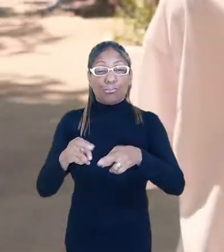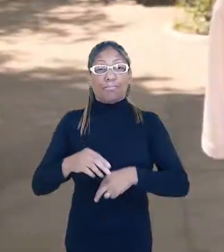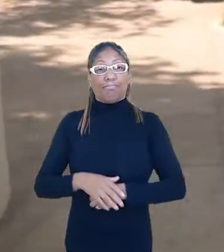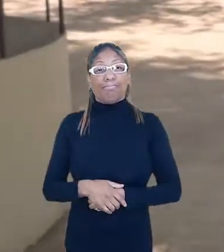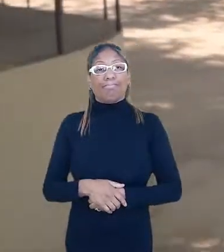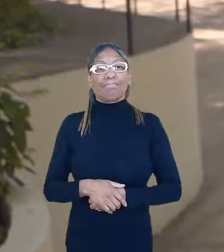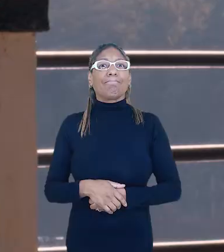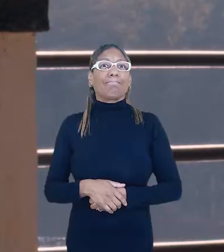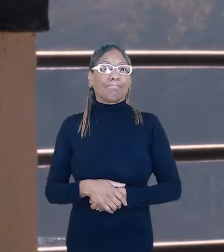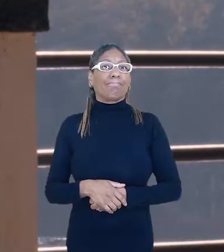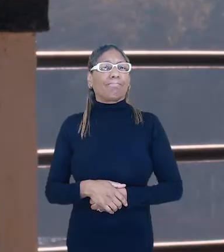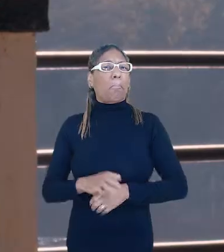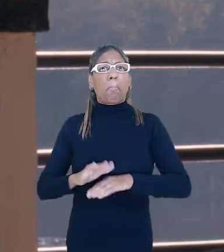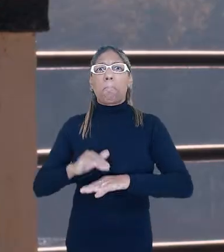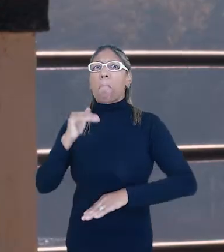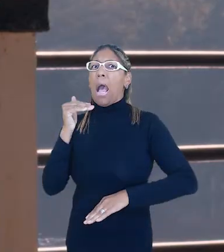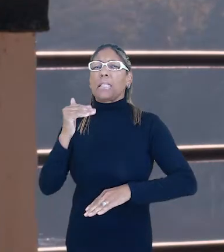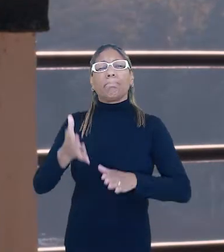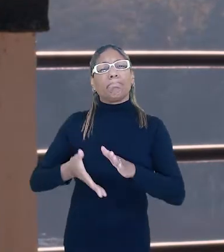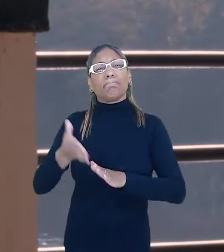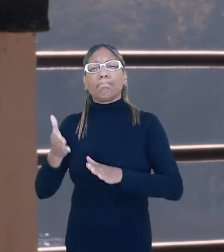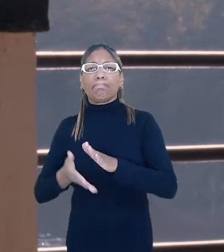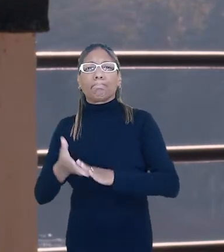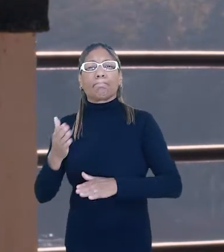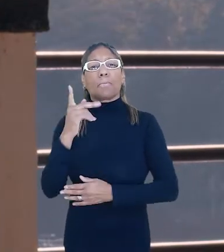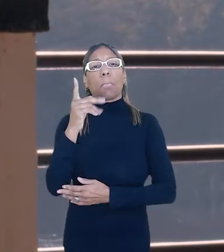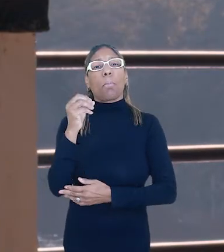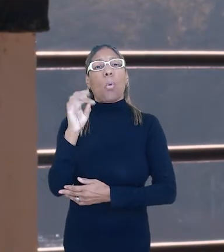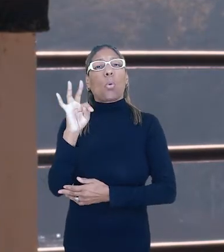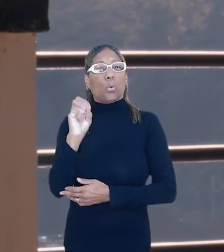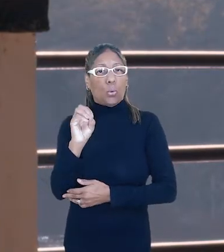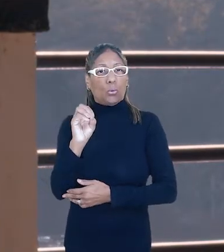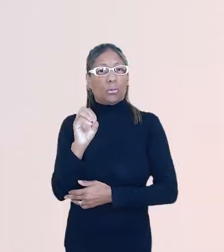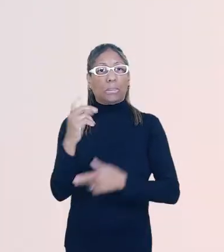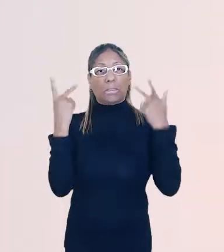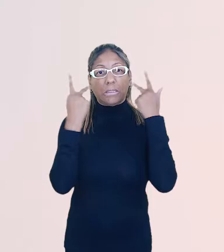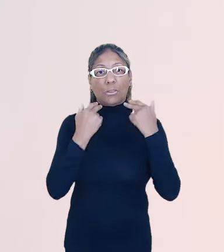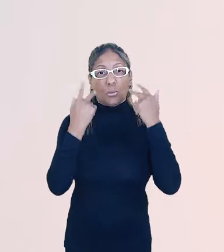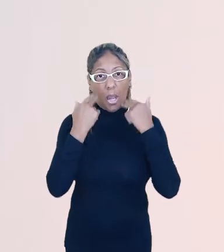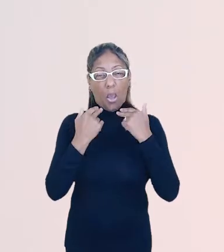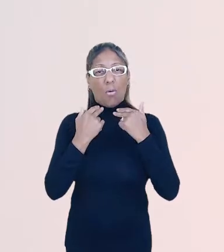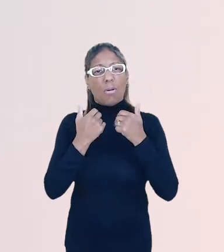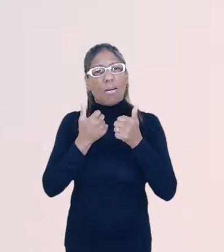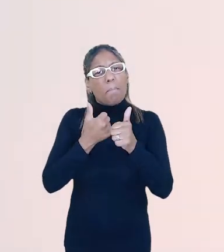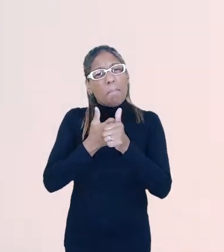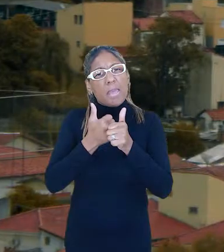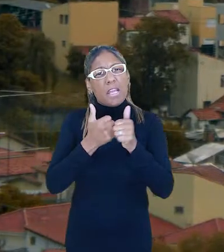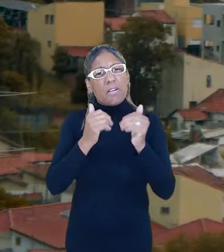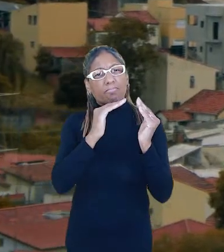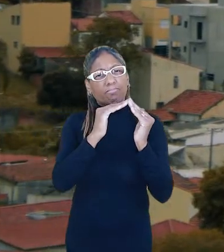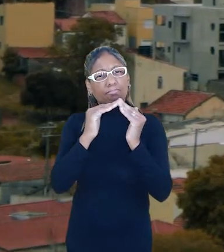torna mais navegável, um porto natural, Lourdinha Cash. um